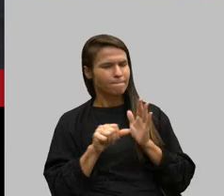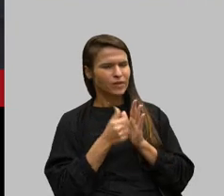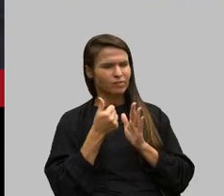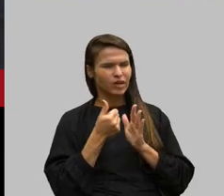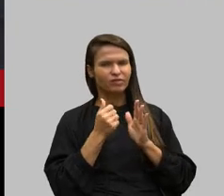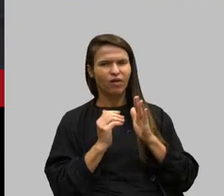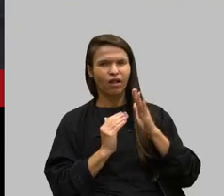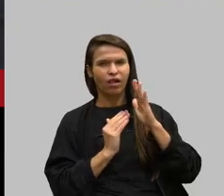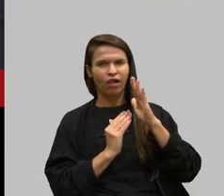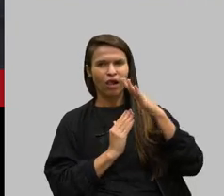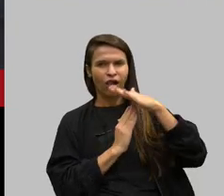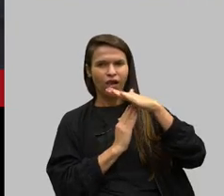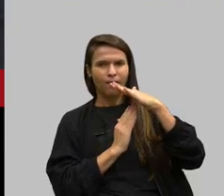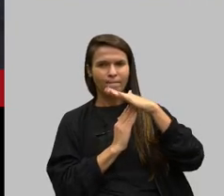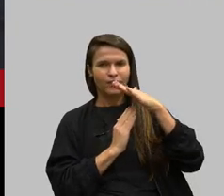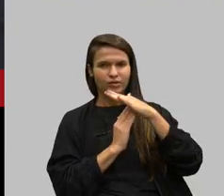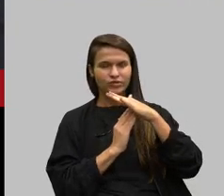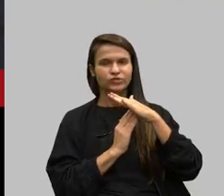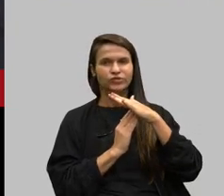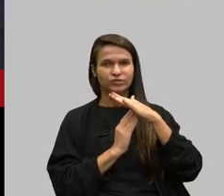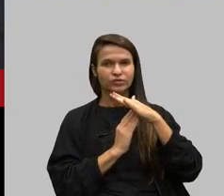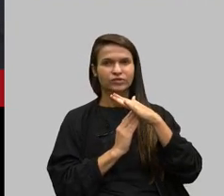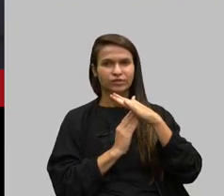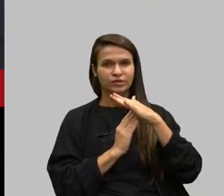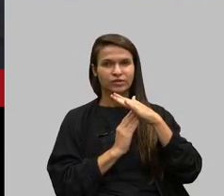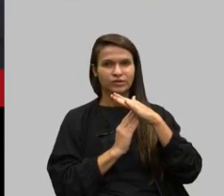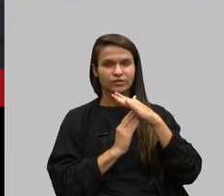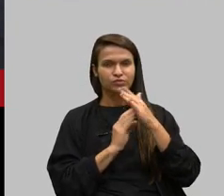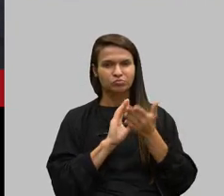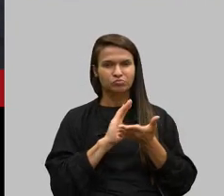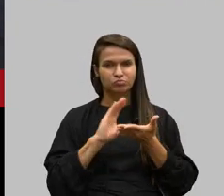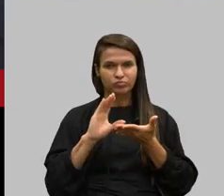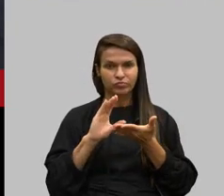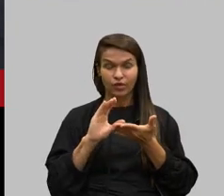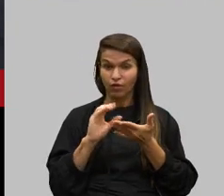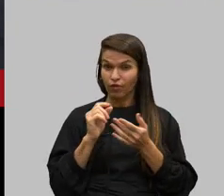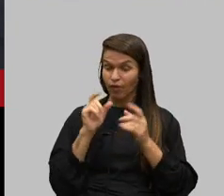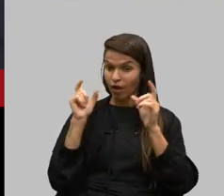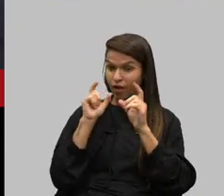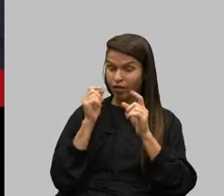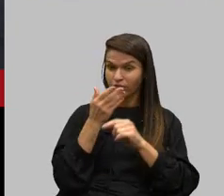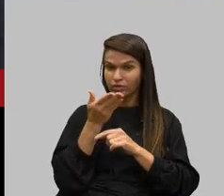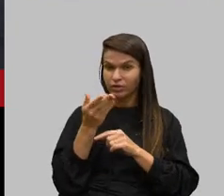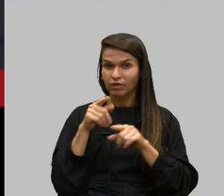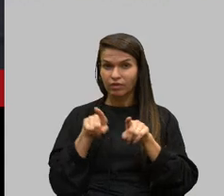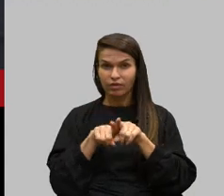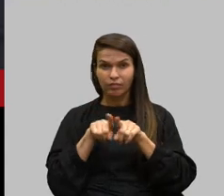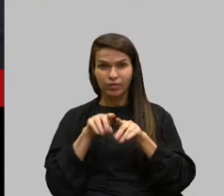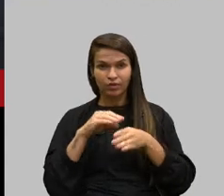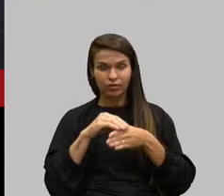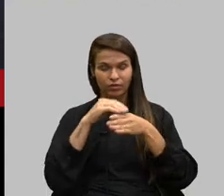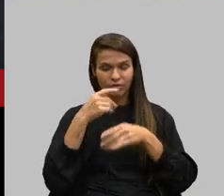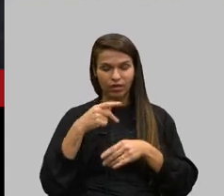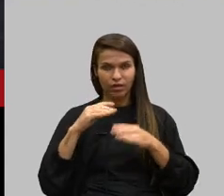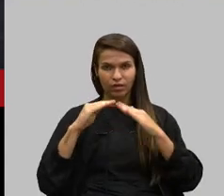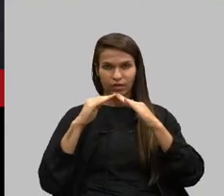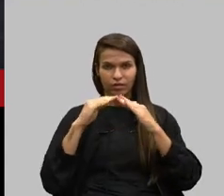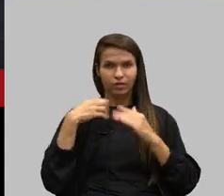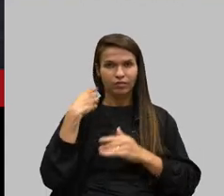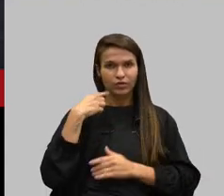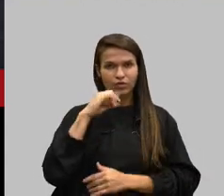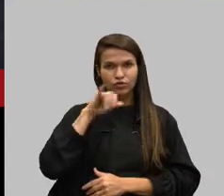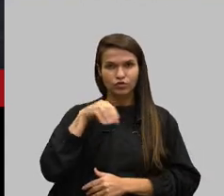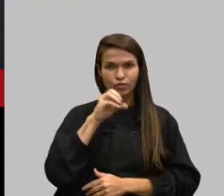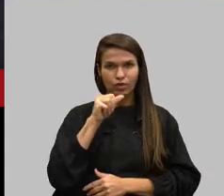resp secretário eu alertei não só a vossa excelência mas os líderes aqui na casa Deputado João Magalhães